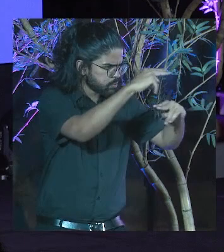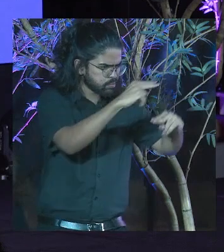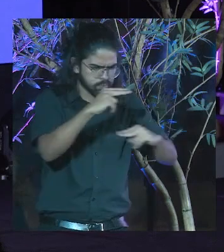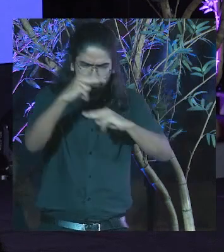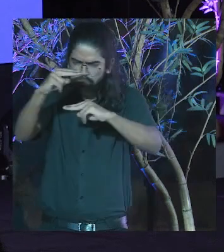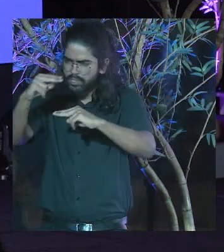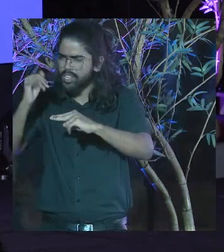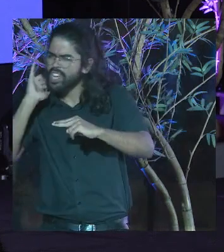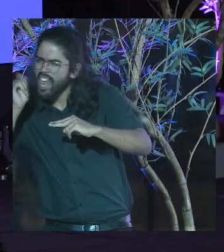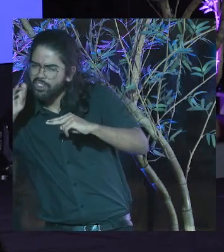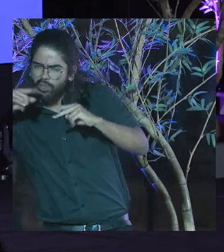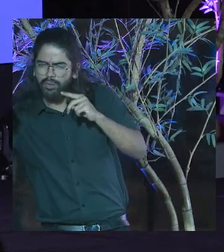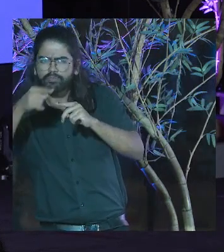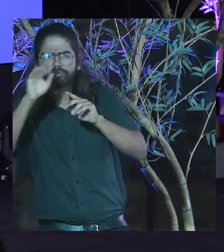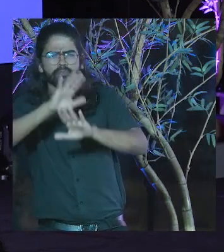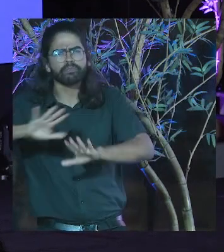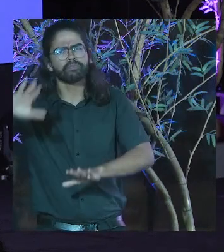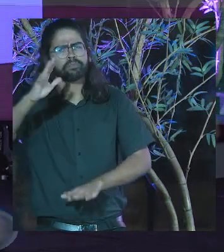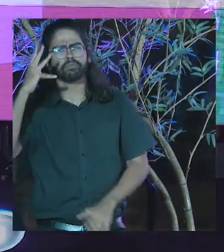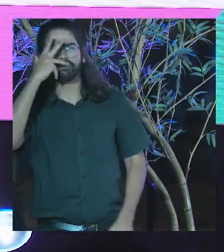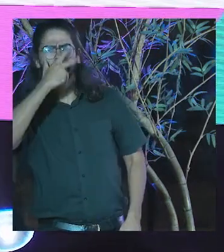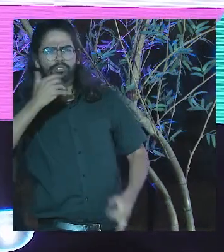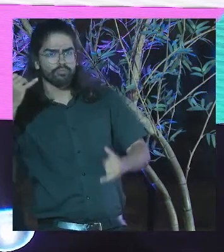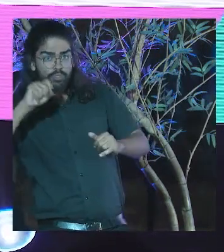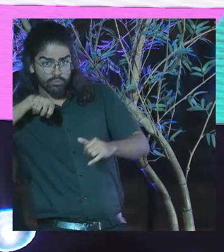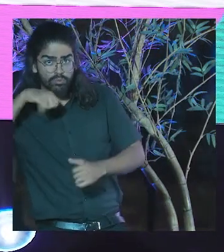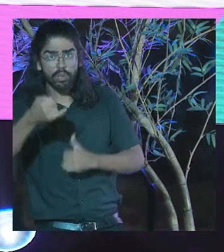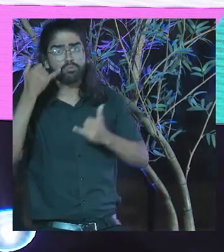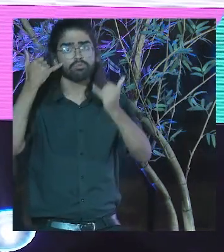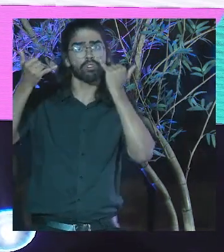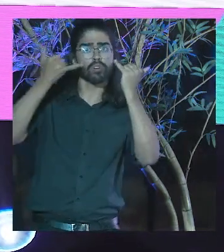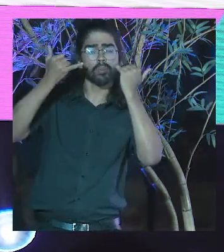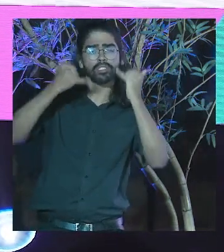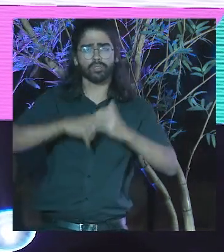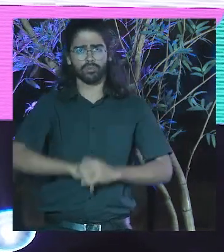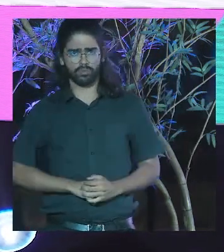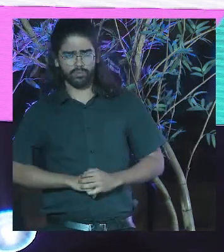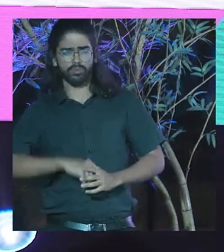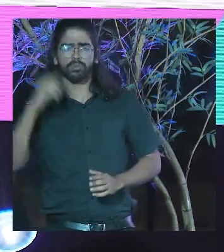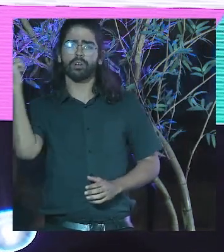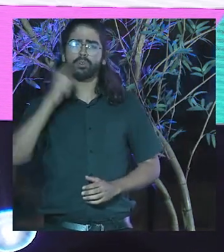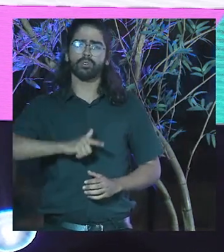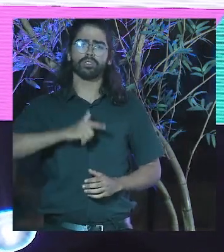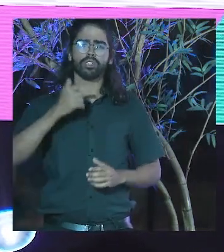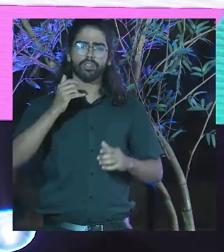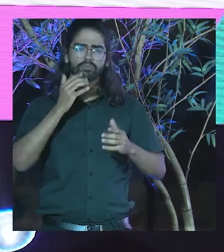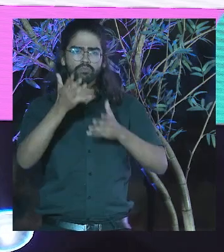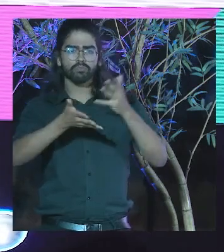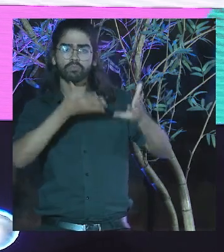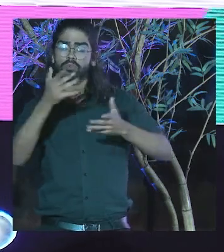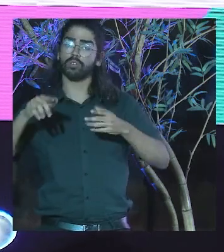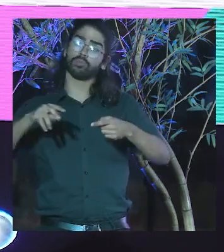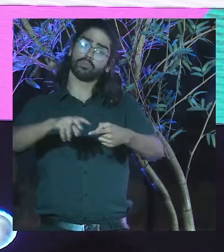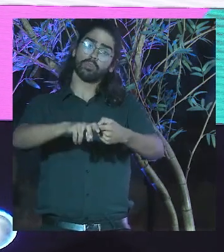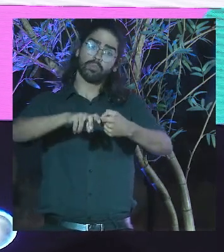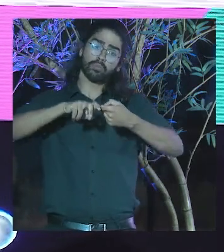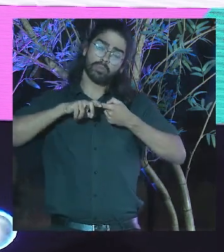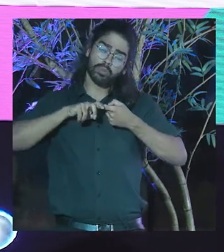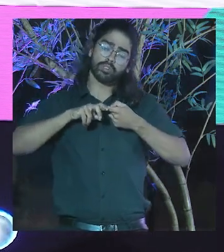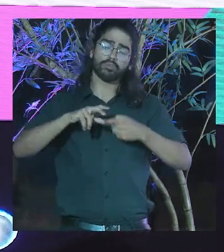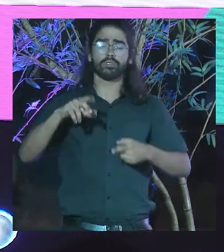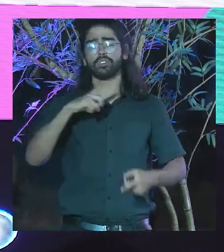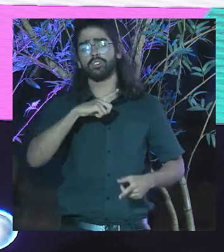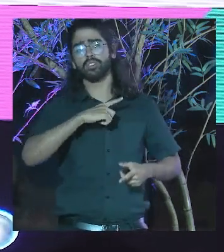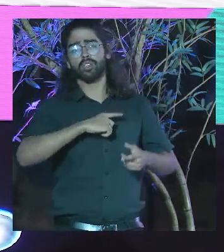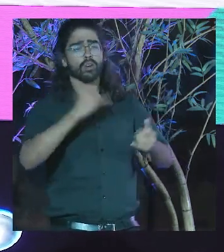Eu conecto aqueles dados para fazer isso acontecer. Para contar isso para alguém. Tanto que a gente recebe